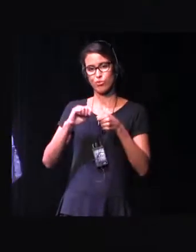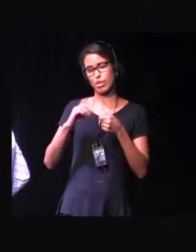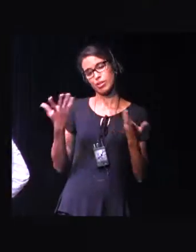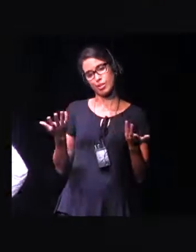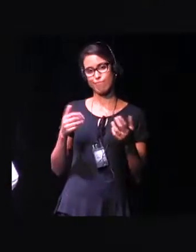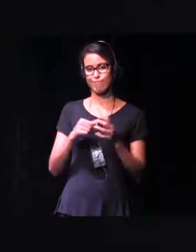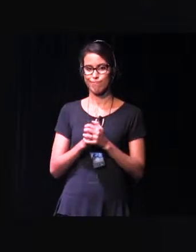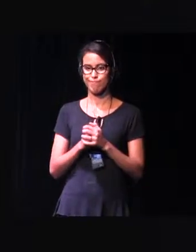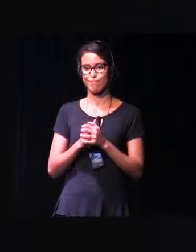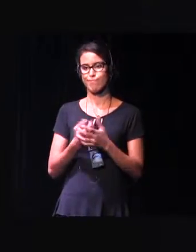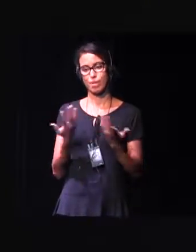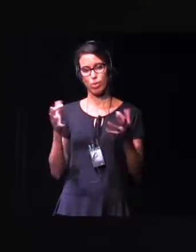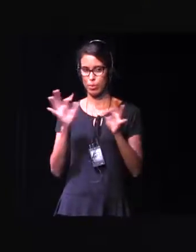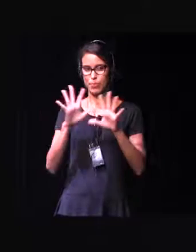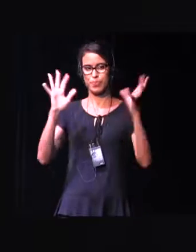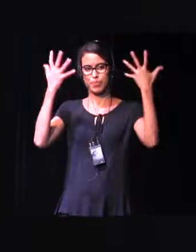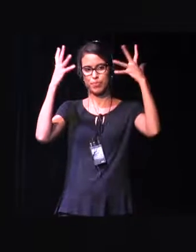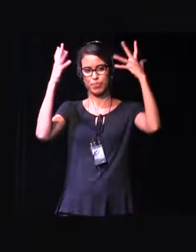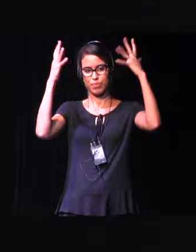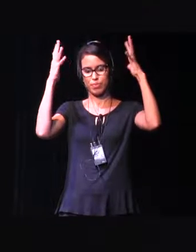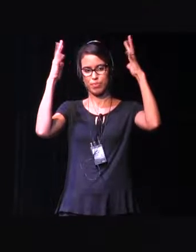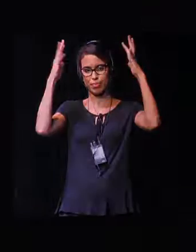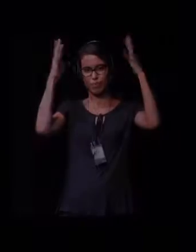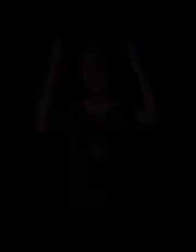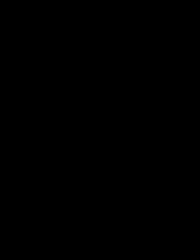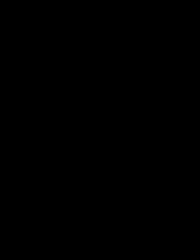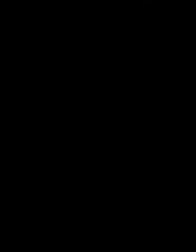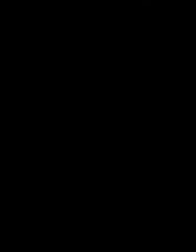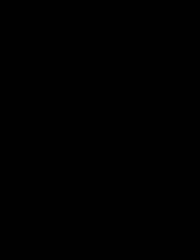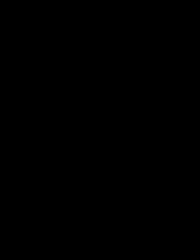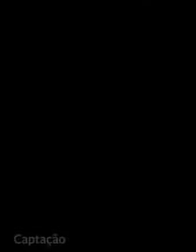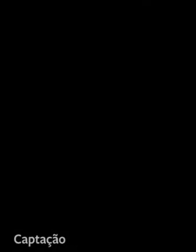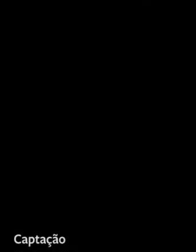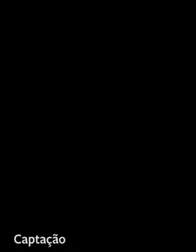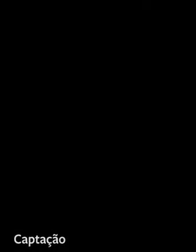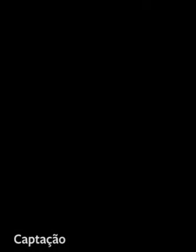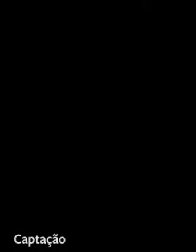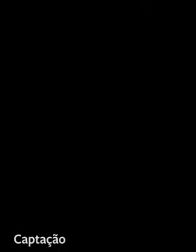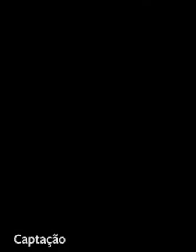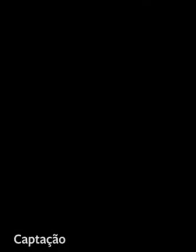Não se fez o parque em torno, lamentavelmente nunca se fez.